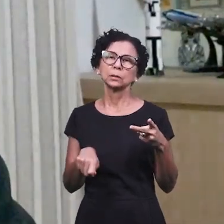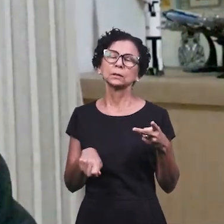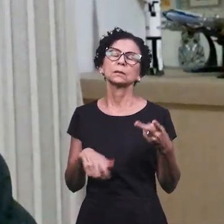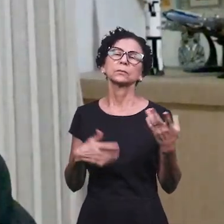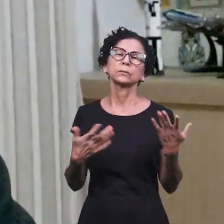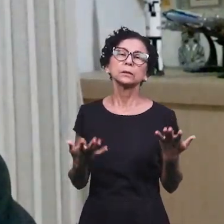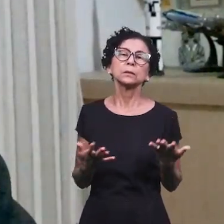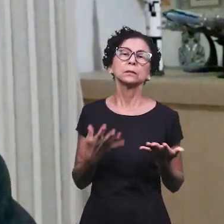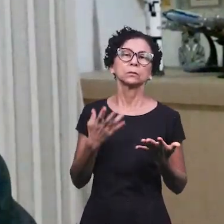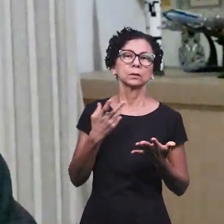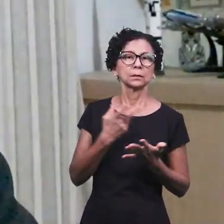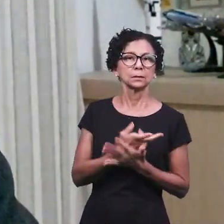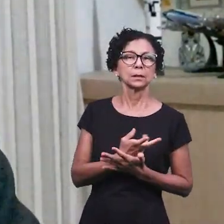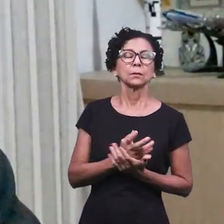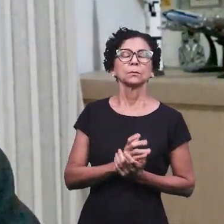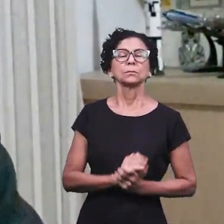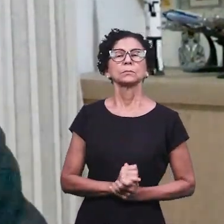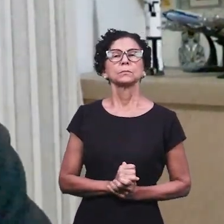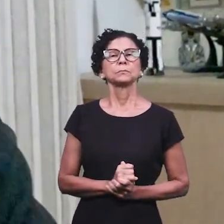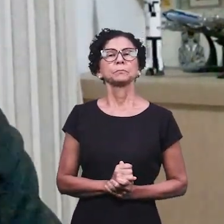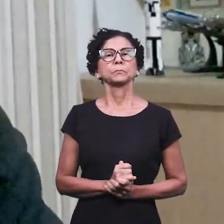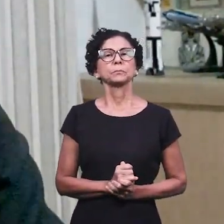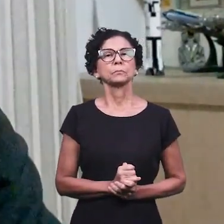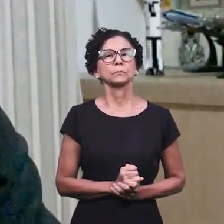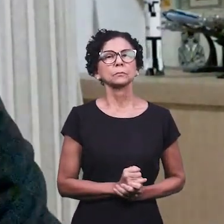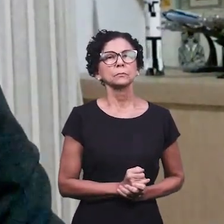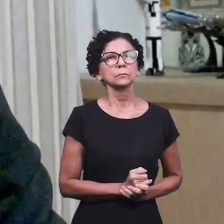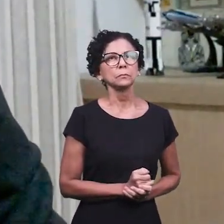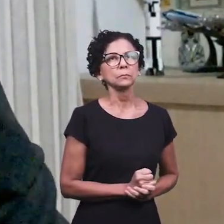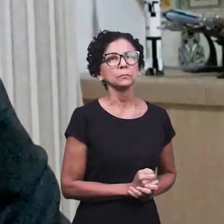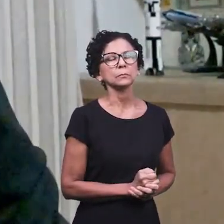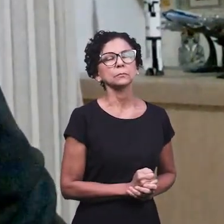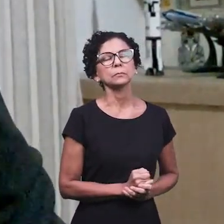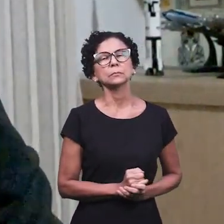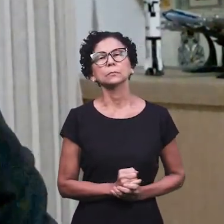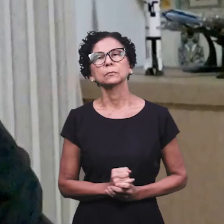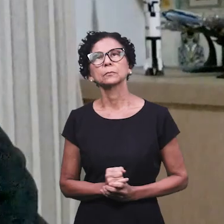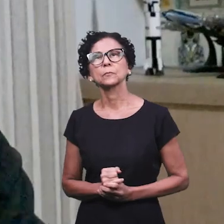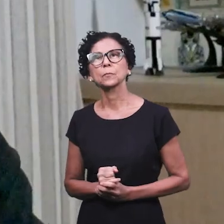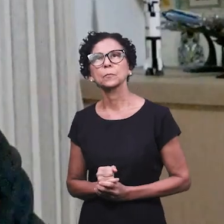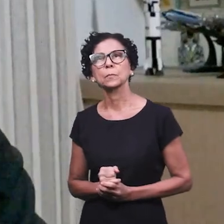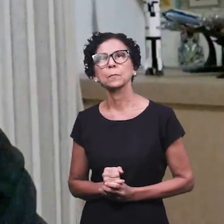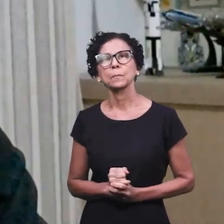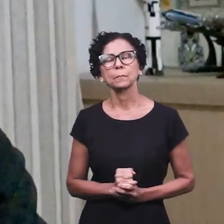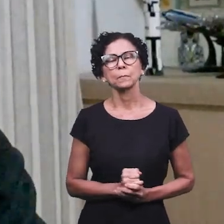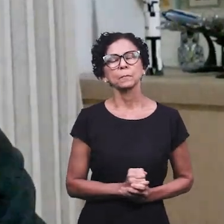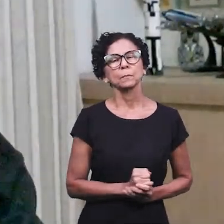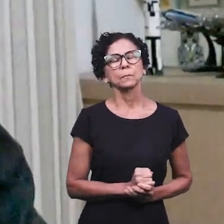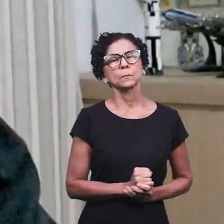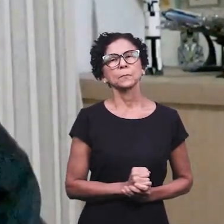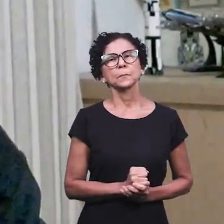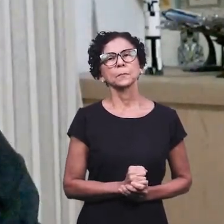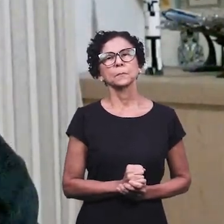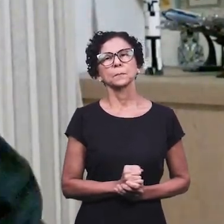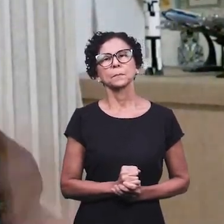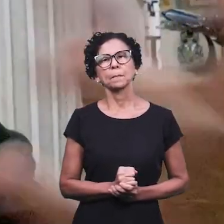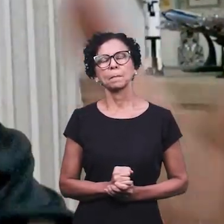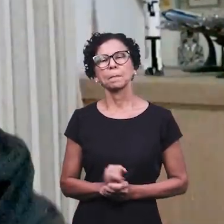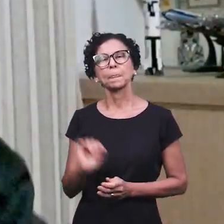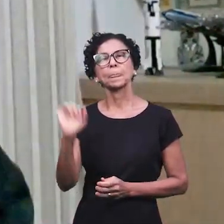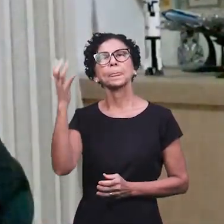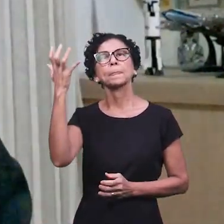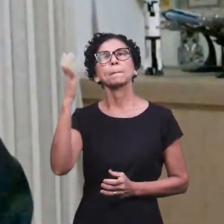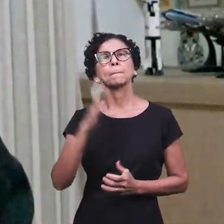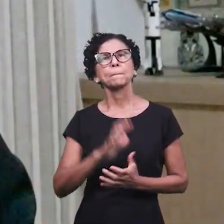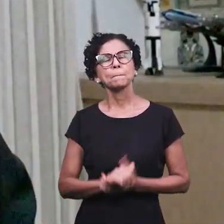outros países assim. E um fato desse aconteceu, né, que foi a maior